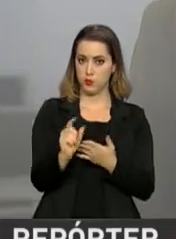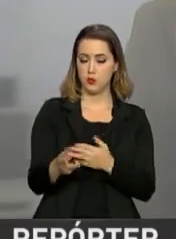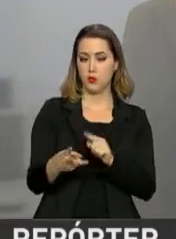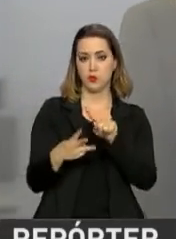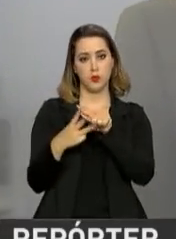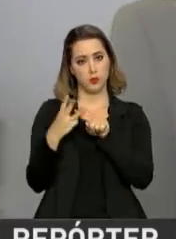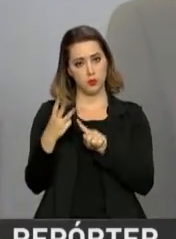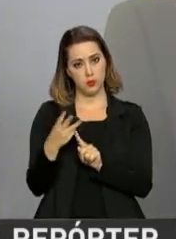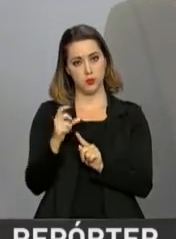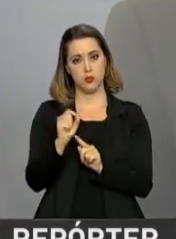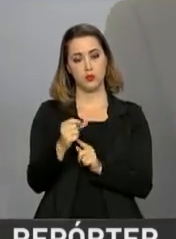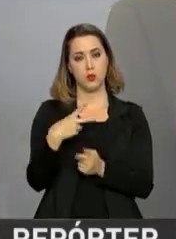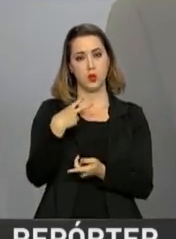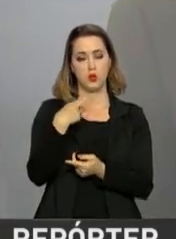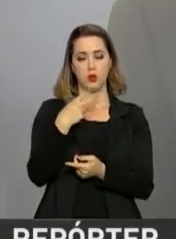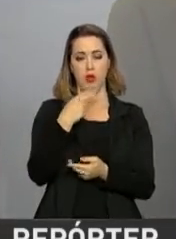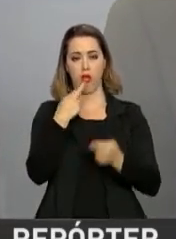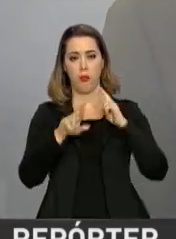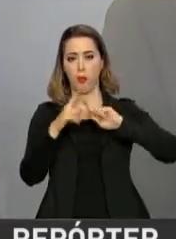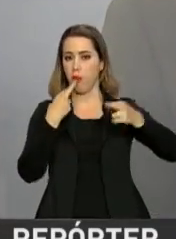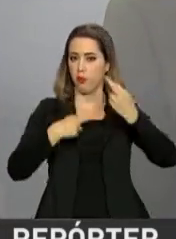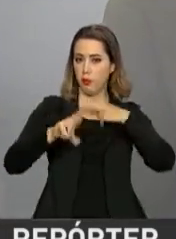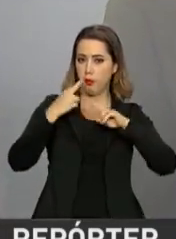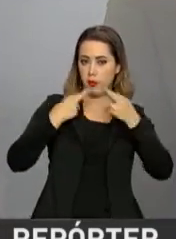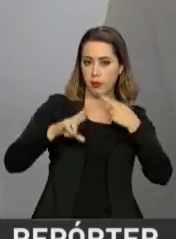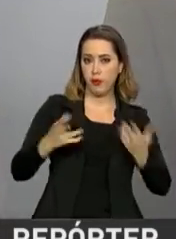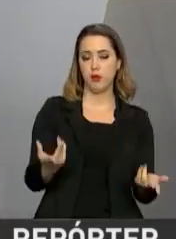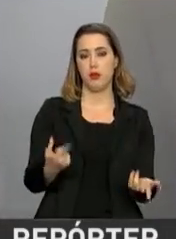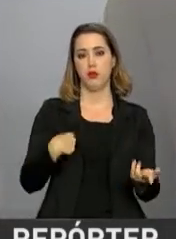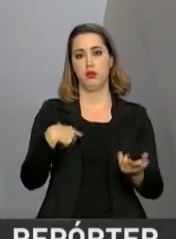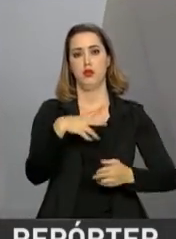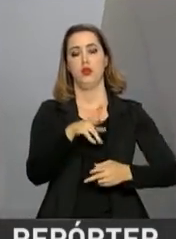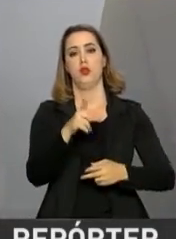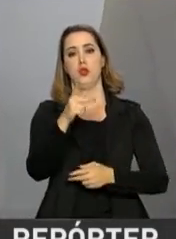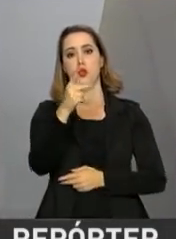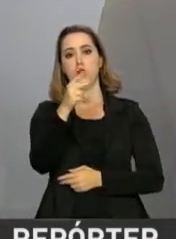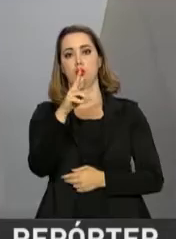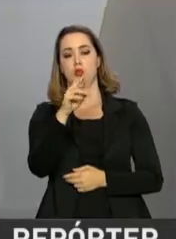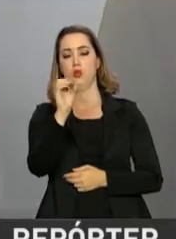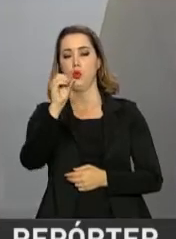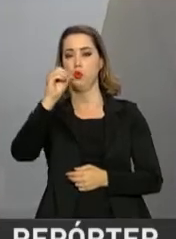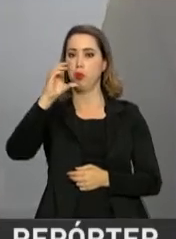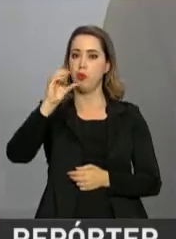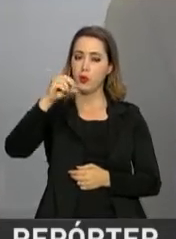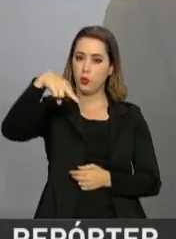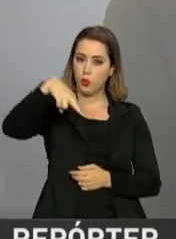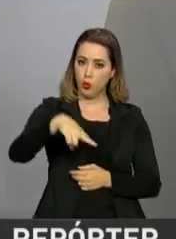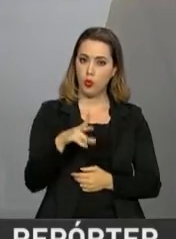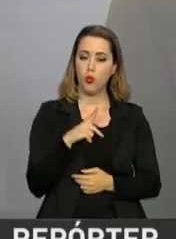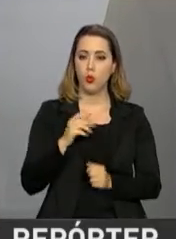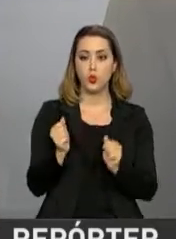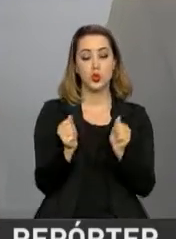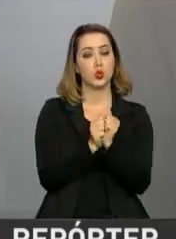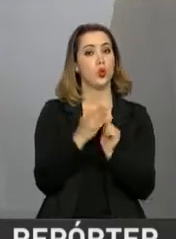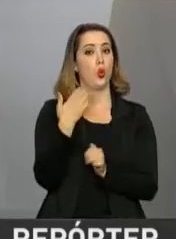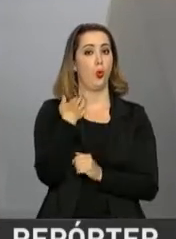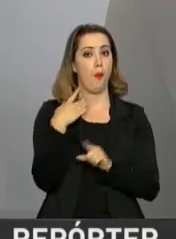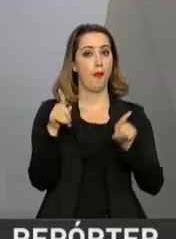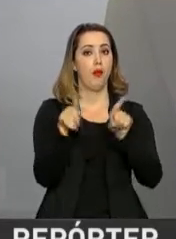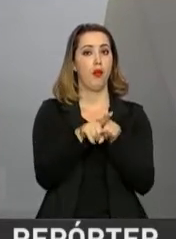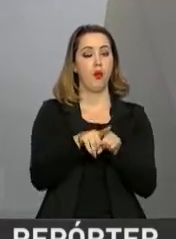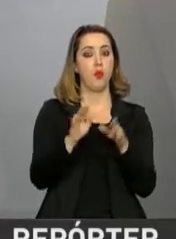três que mais recebem reclamações nos procons ao lado de bancos e de empresas de telefonia móvel os